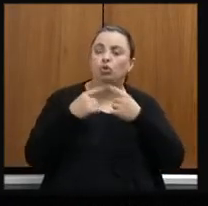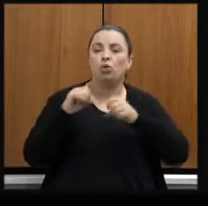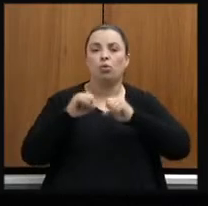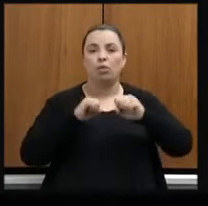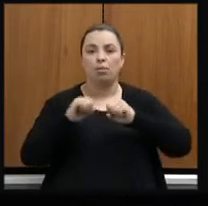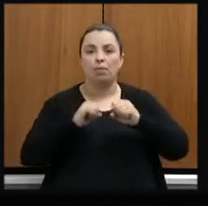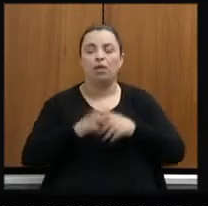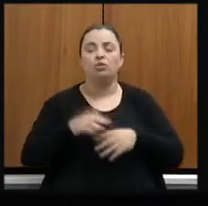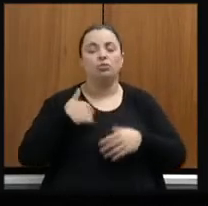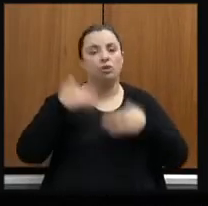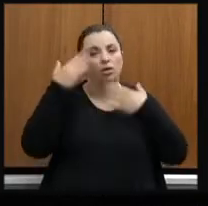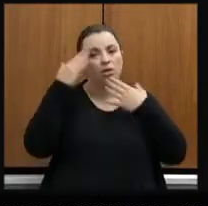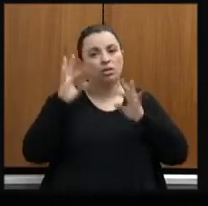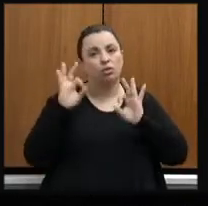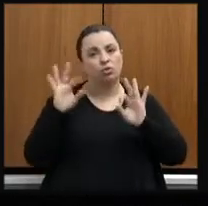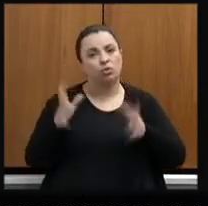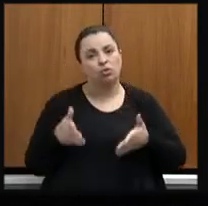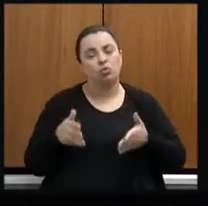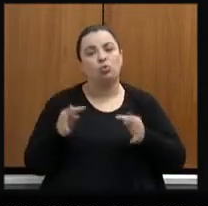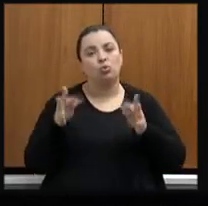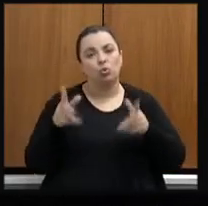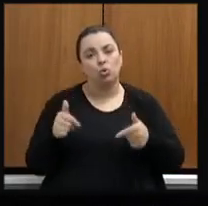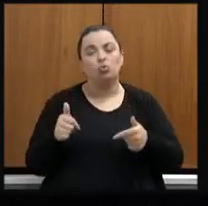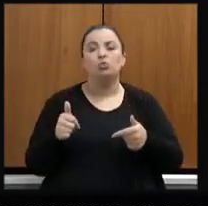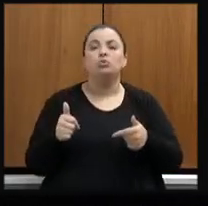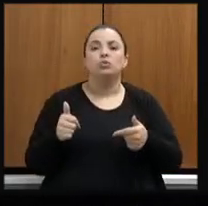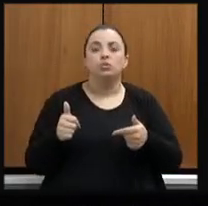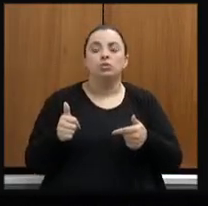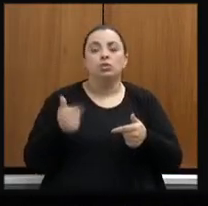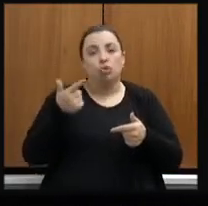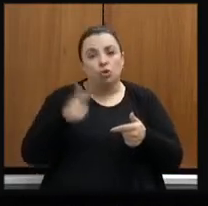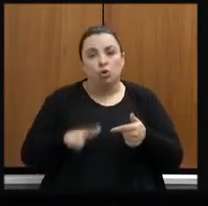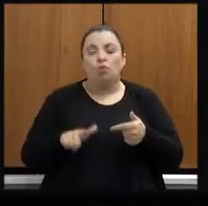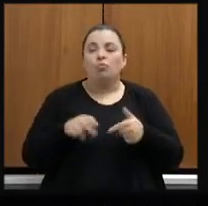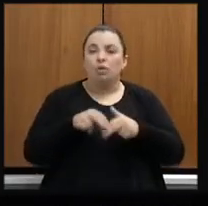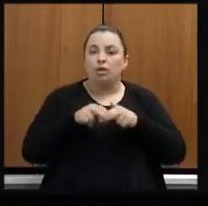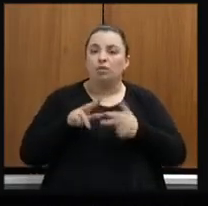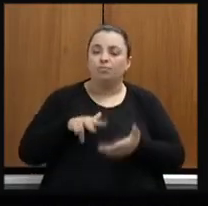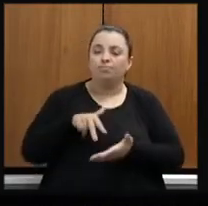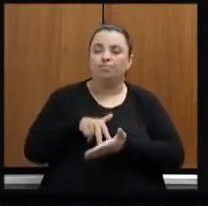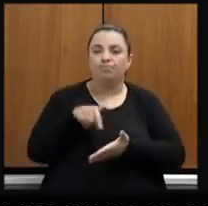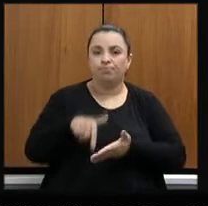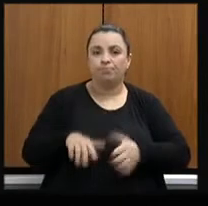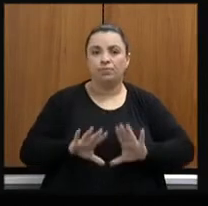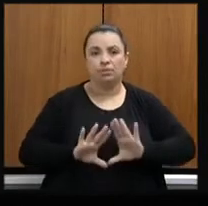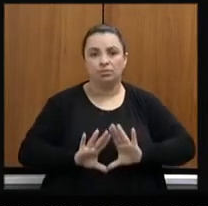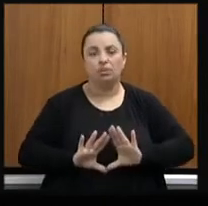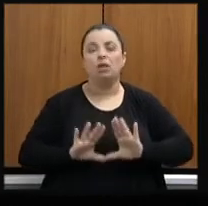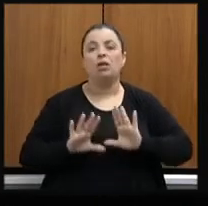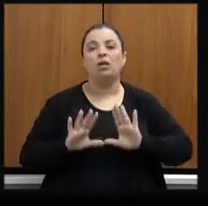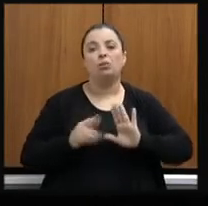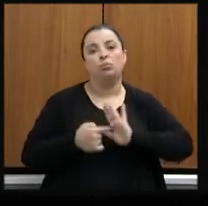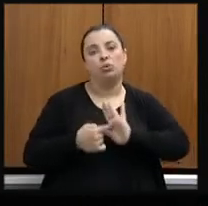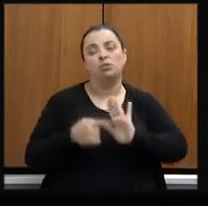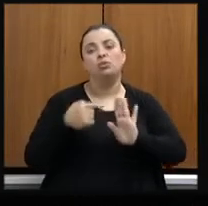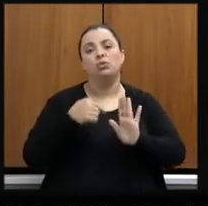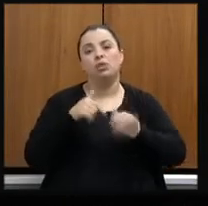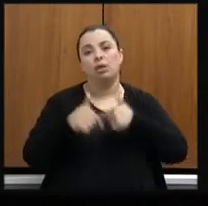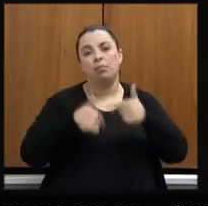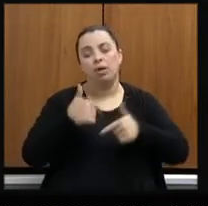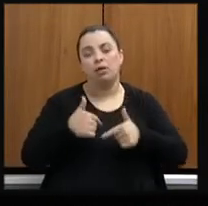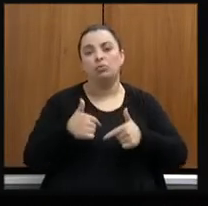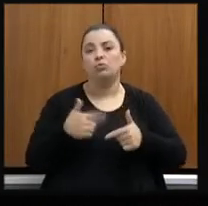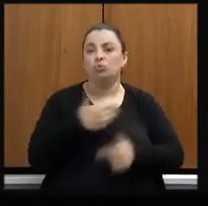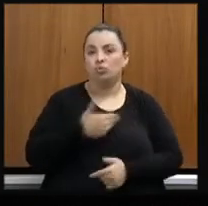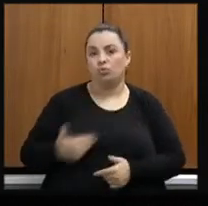aqui eu agradeço a todos a oportunidade mais uma vez de estar aqui nessa casa podendo mostrar o trabalho do governo